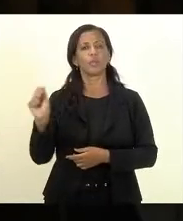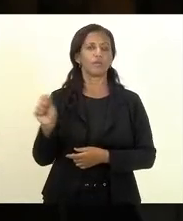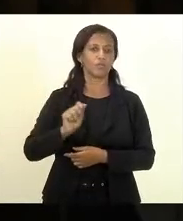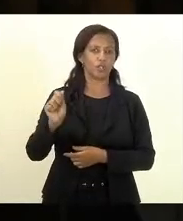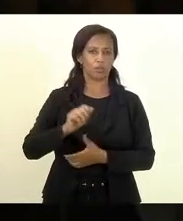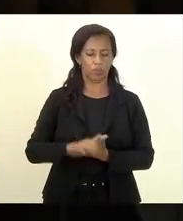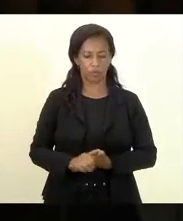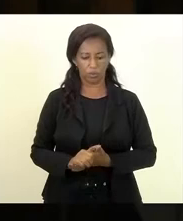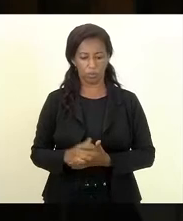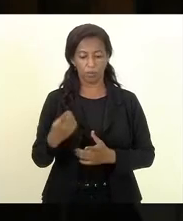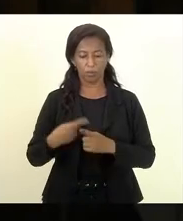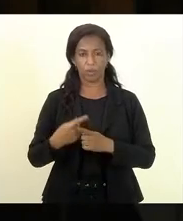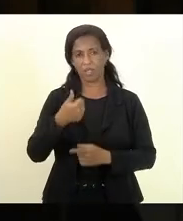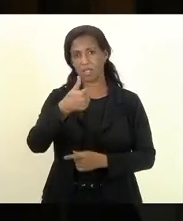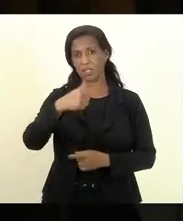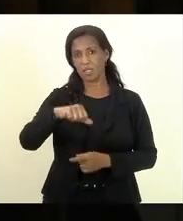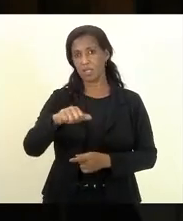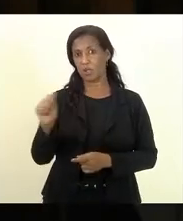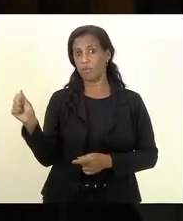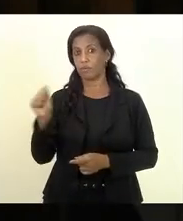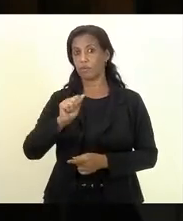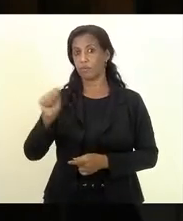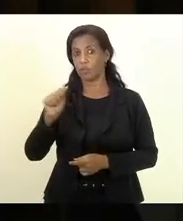que remonta à trágica,